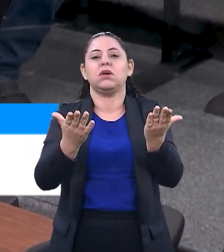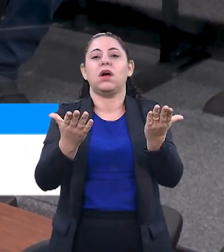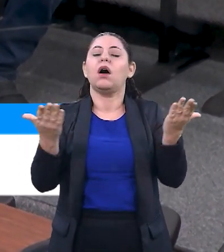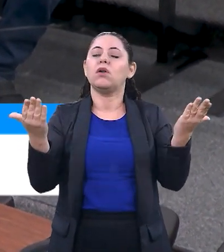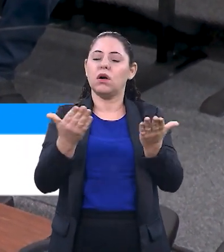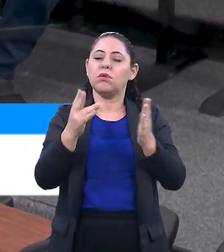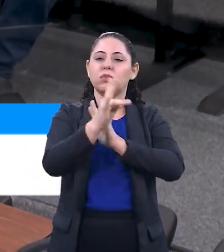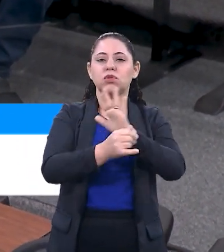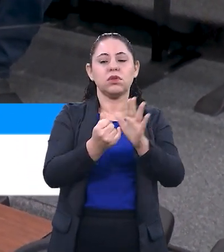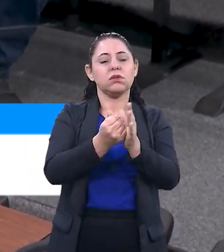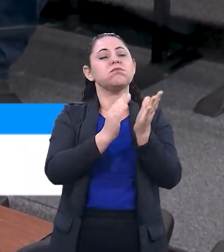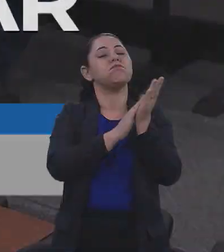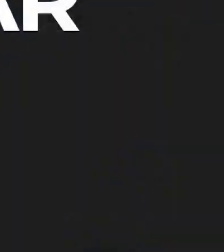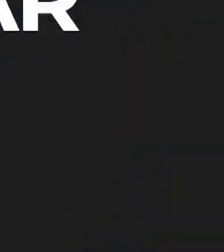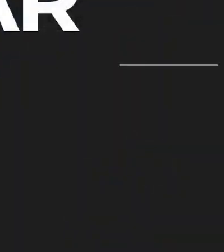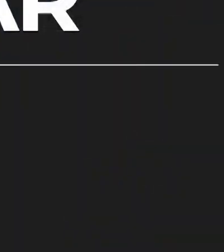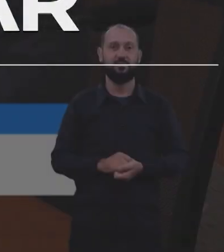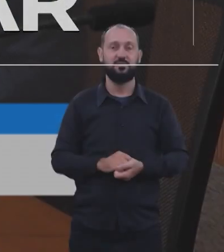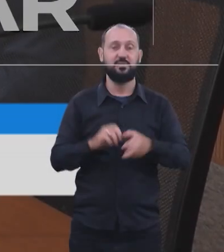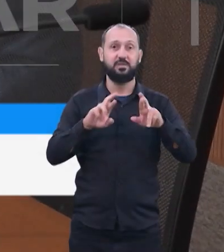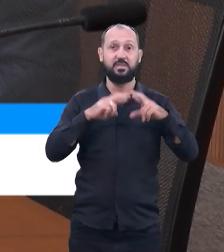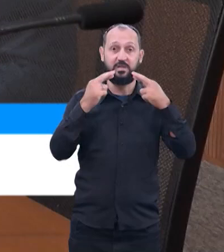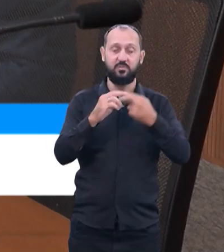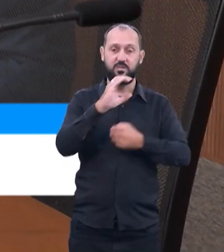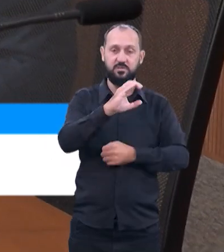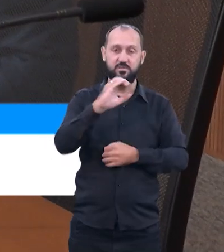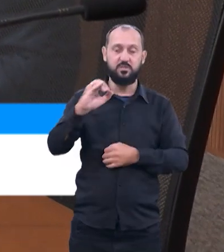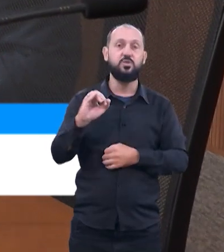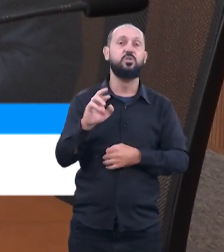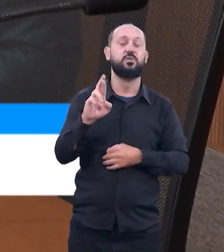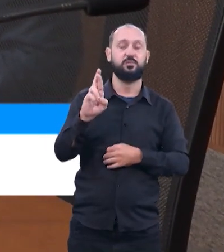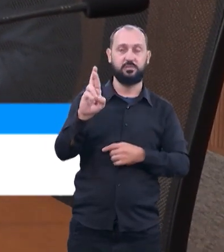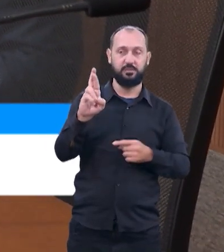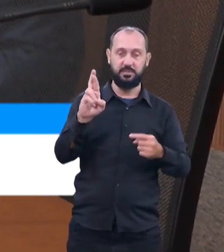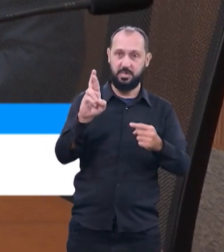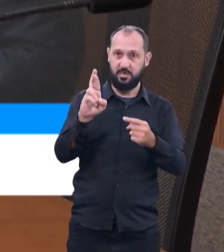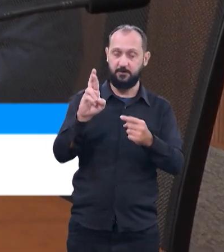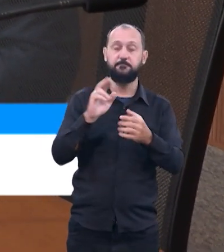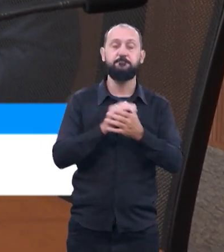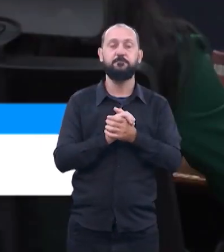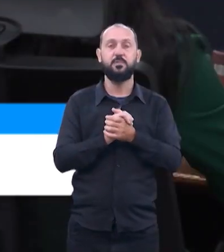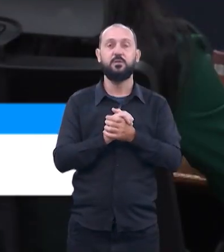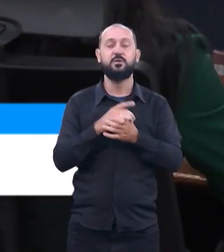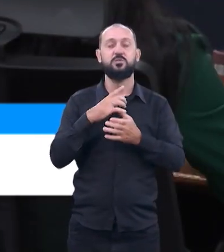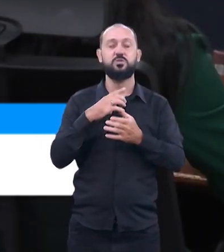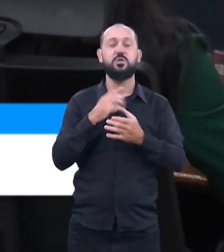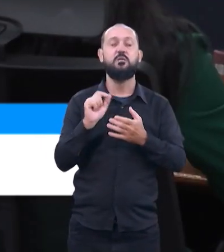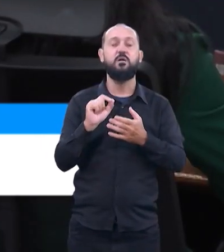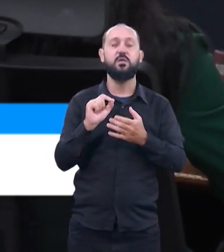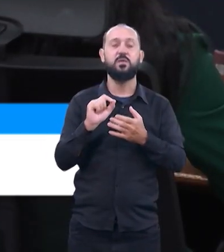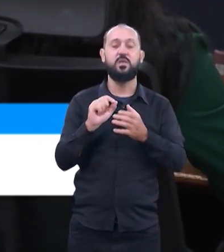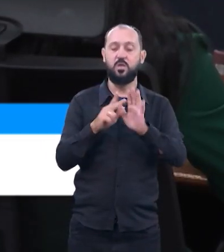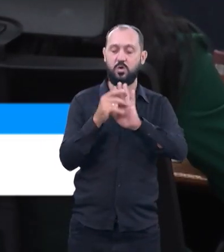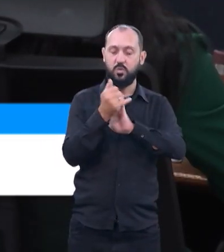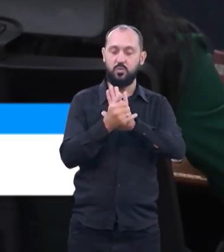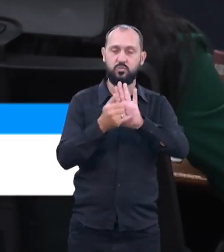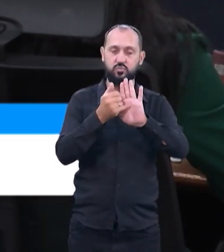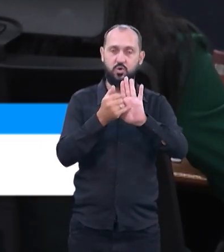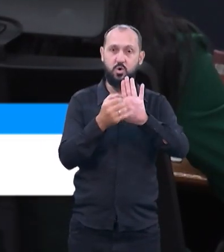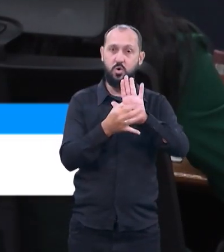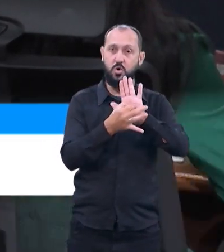hora, parabéns pelo projeto. Na reunião da Comissão de Constituição, Justiça e Redação, foram analisadas